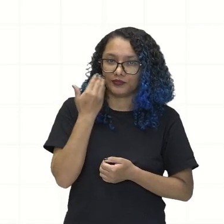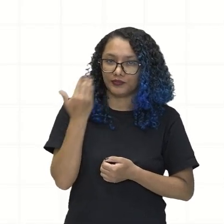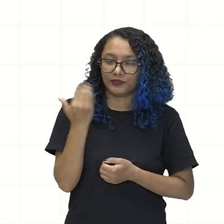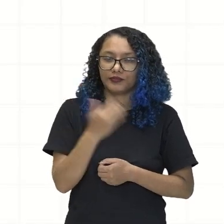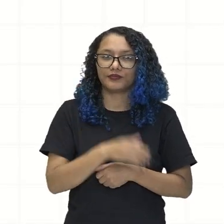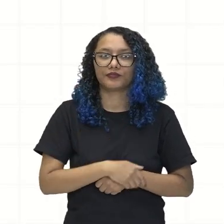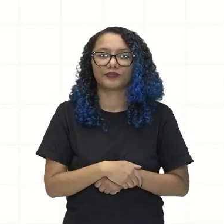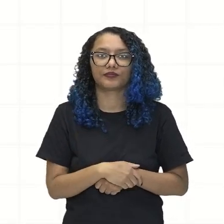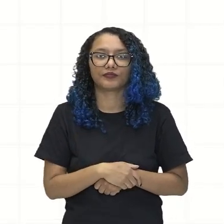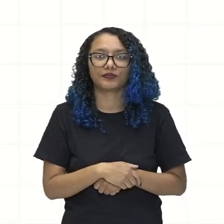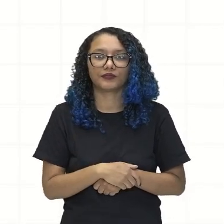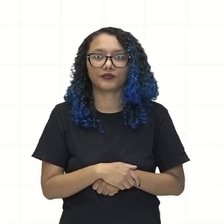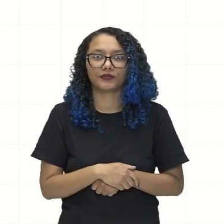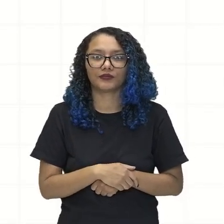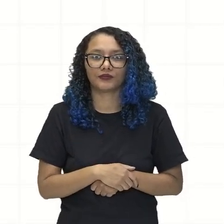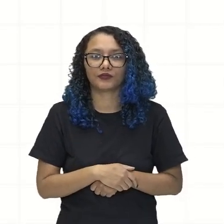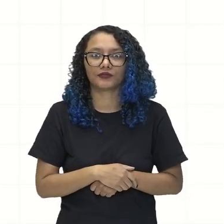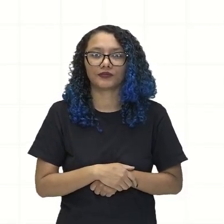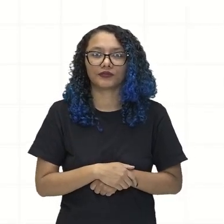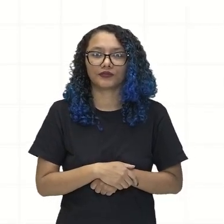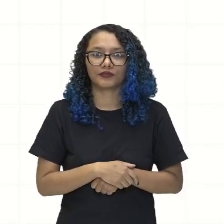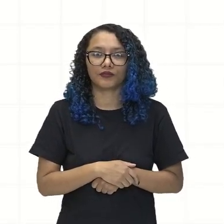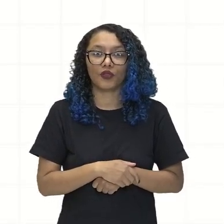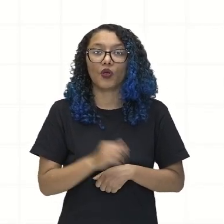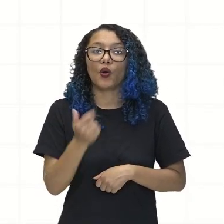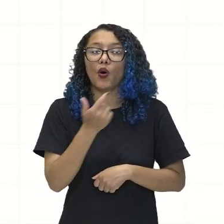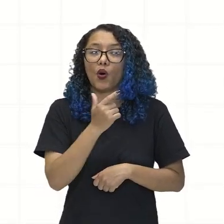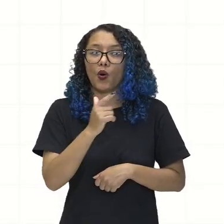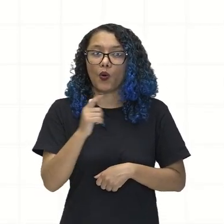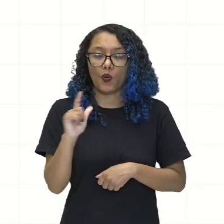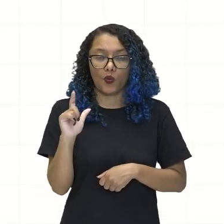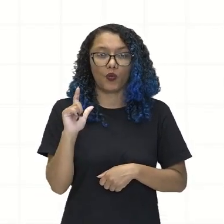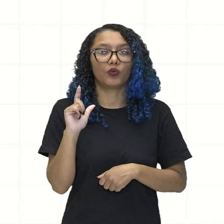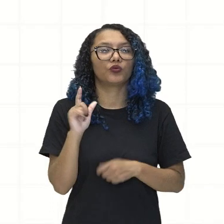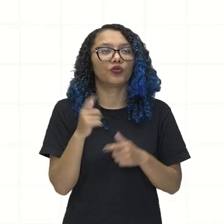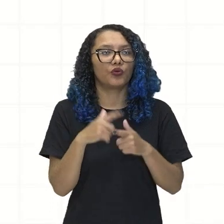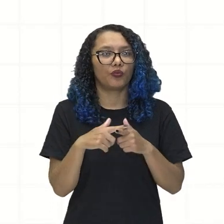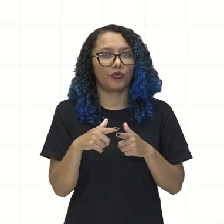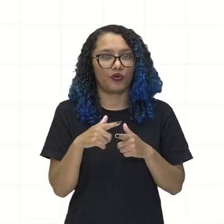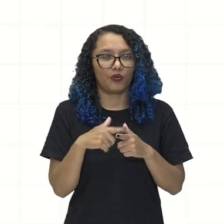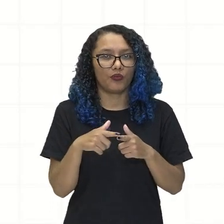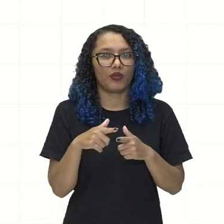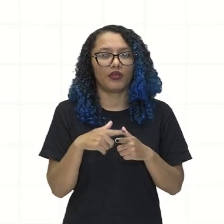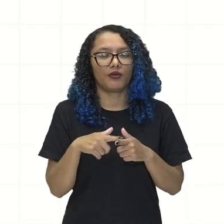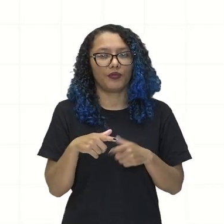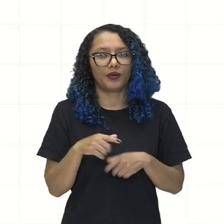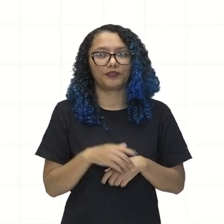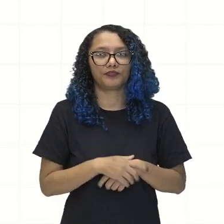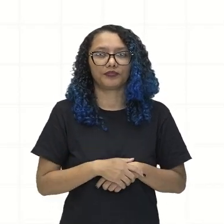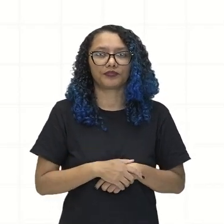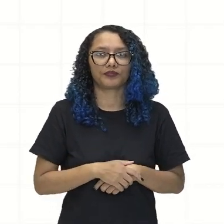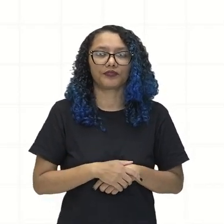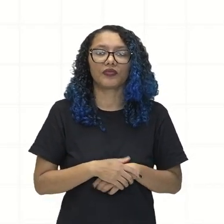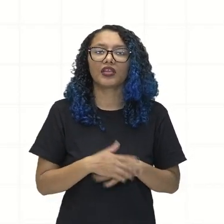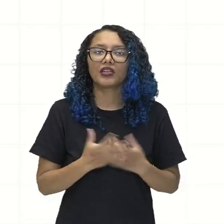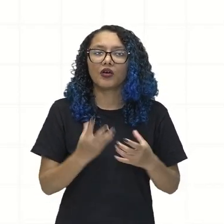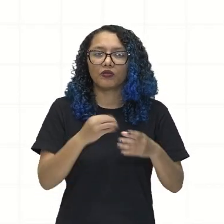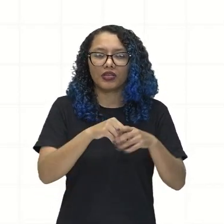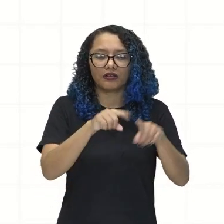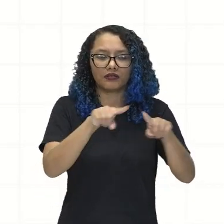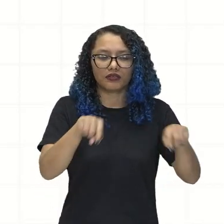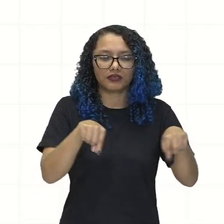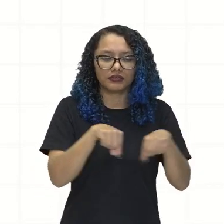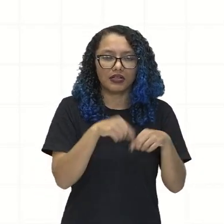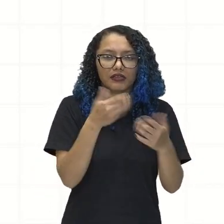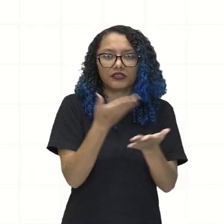2, nós temos agora uma outra situação. Ó. Em uma sala de aula, havia 40